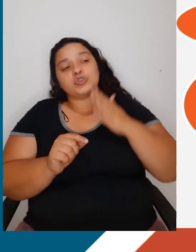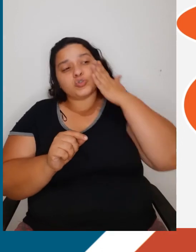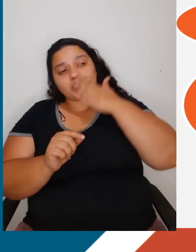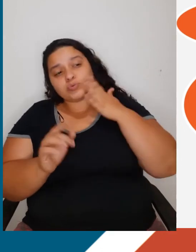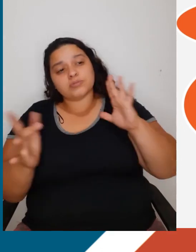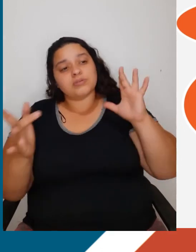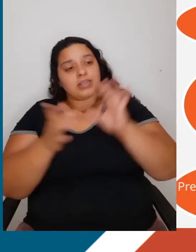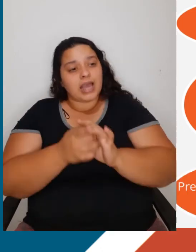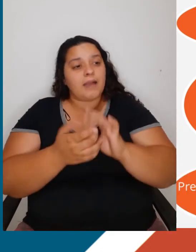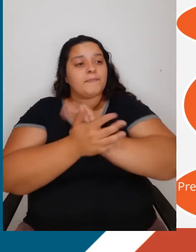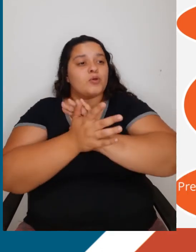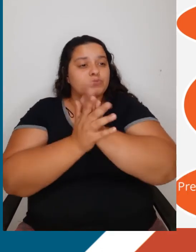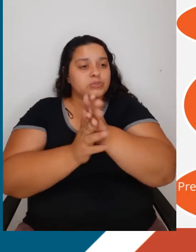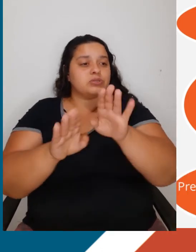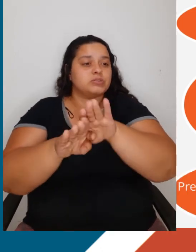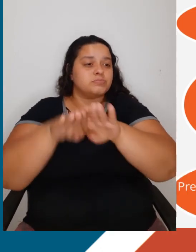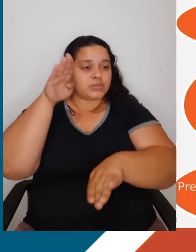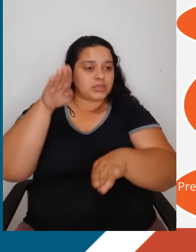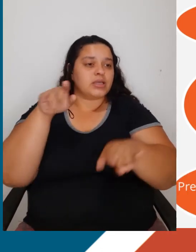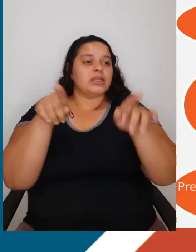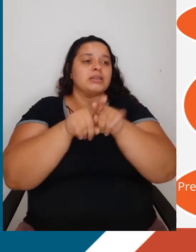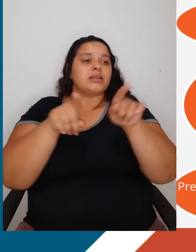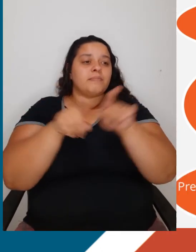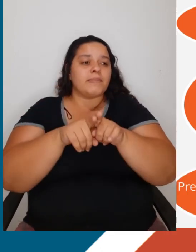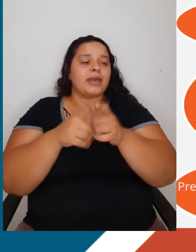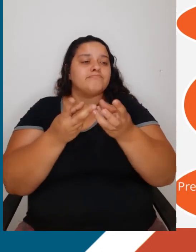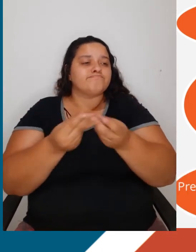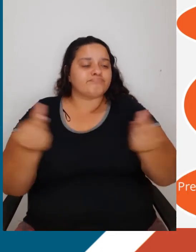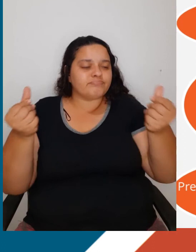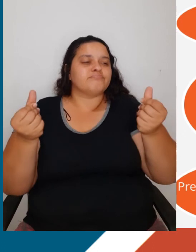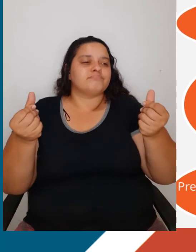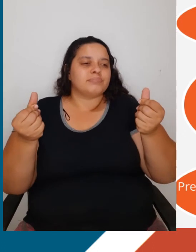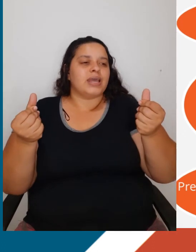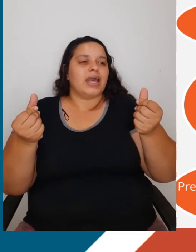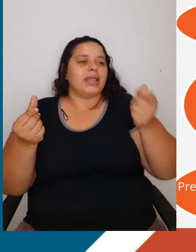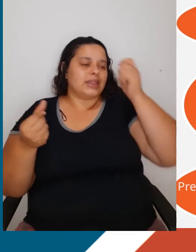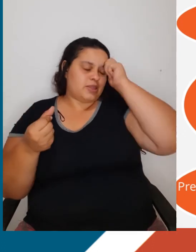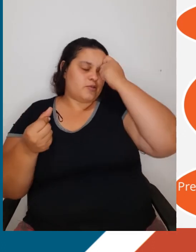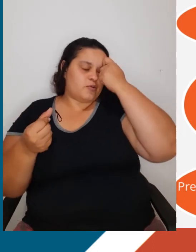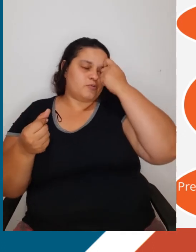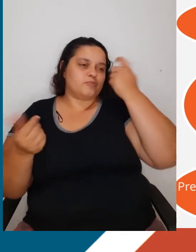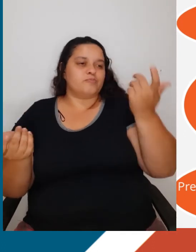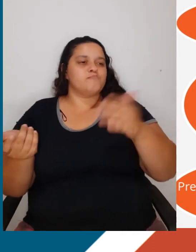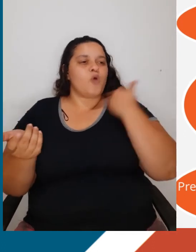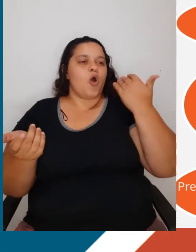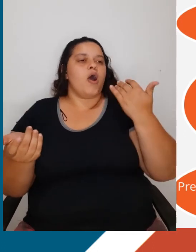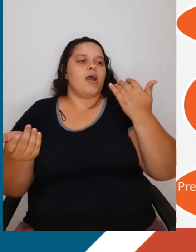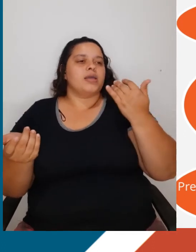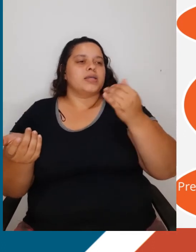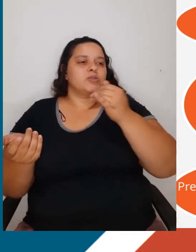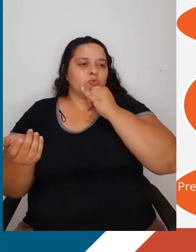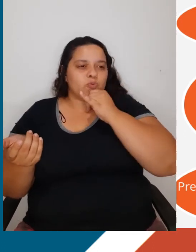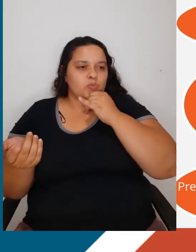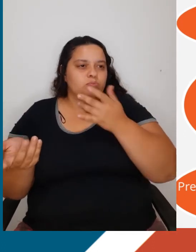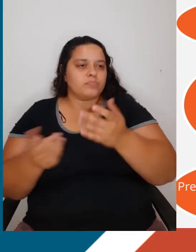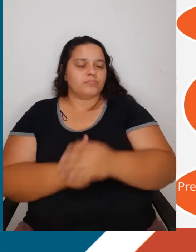discursos ligados ao preconceito, desigualdade e apagamento social, quando a morte injusta ou a existência de alguém é ignorada